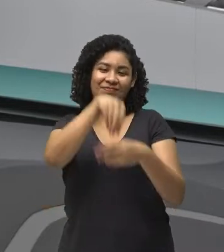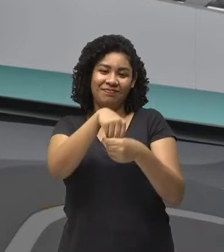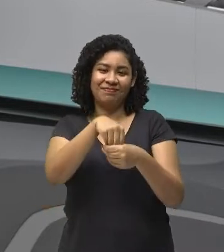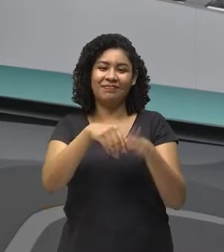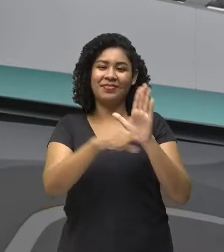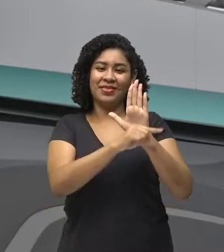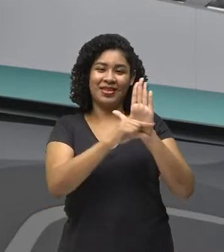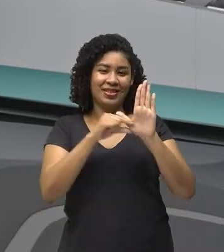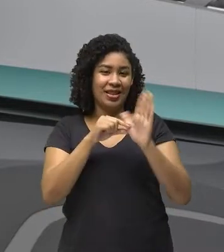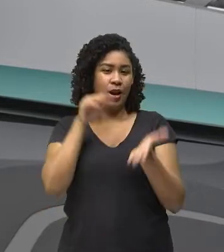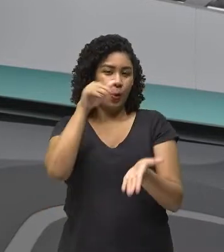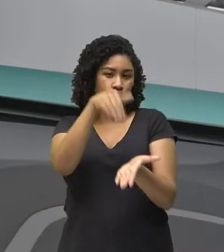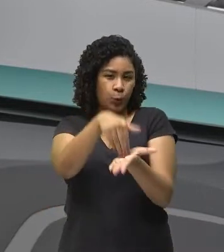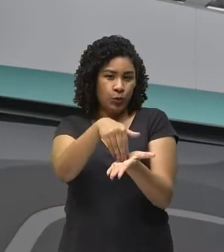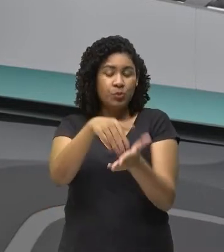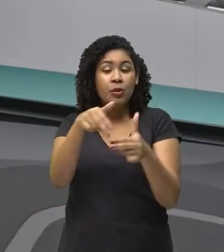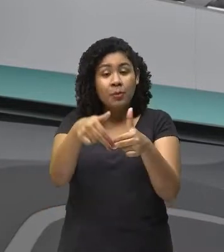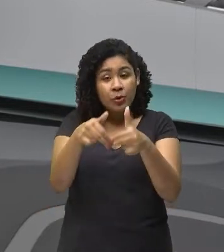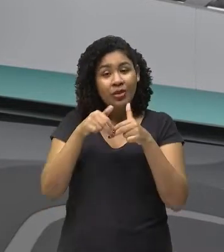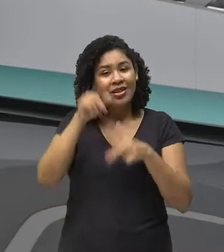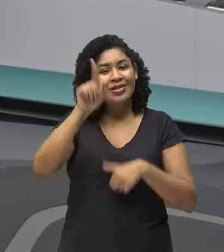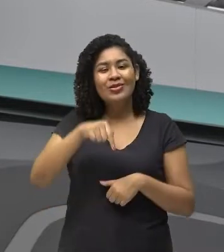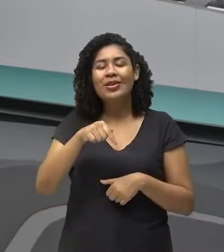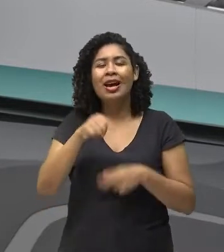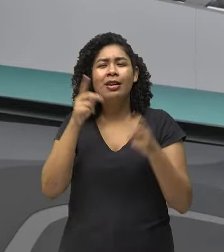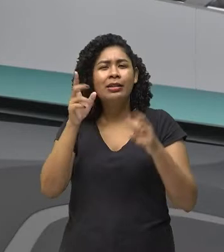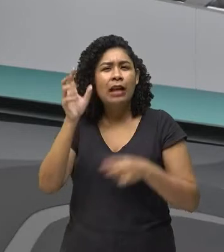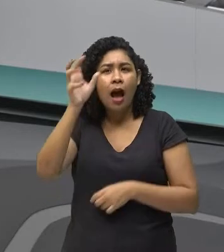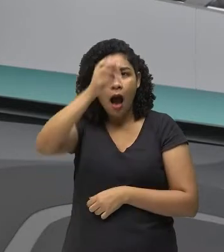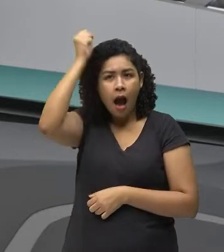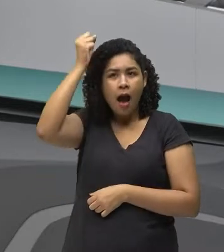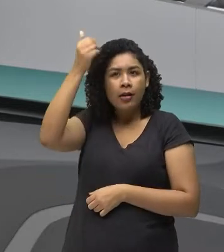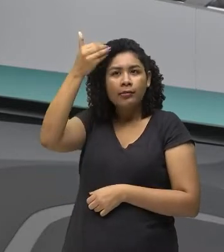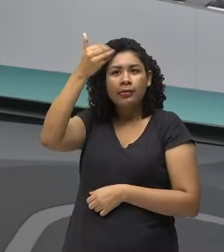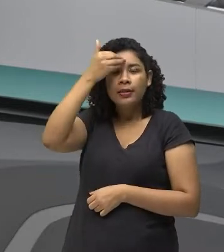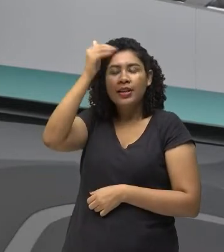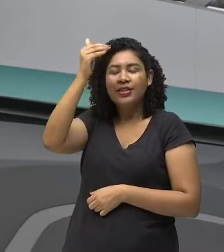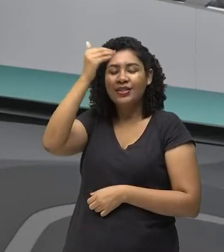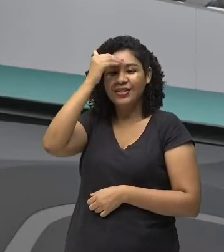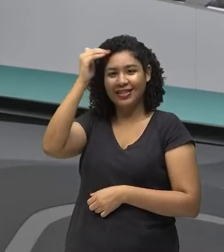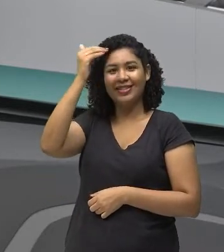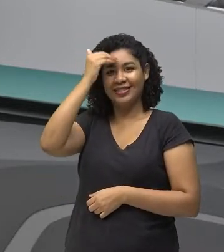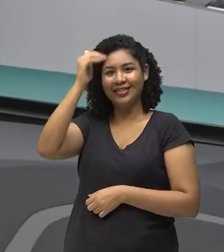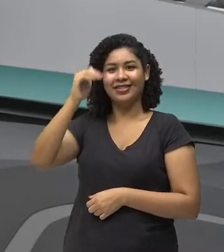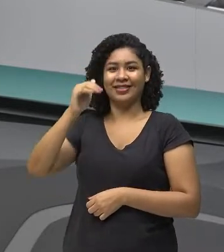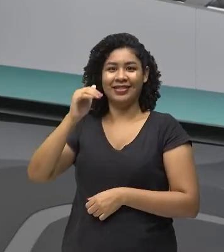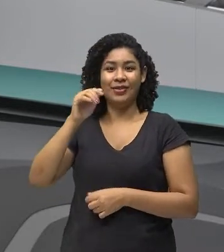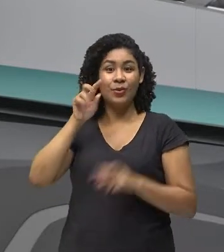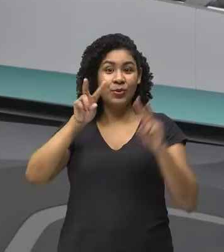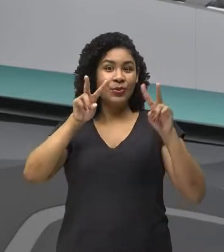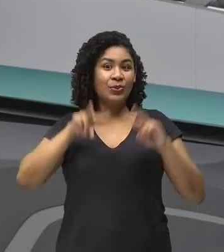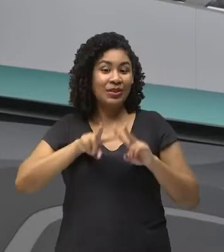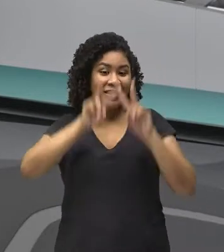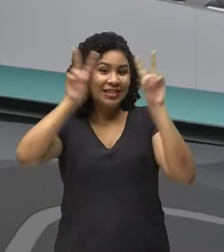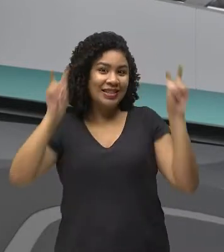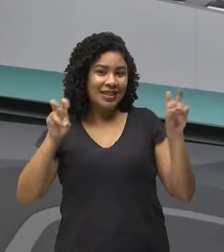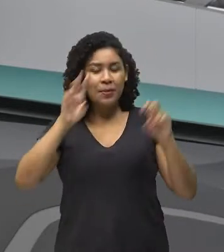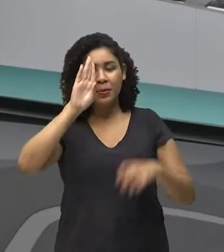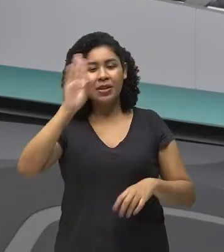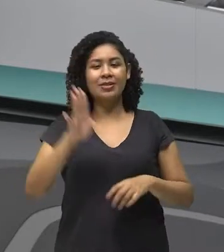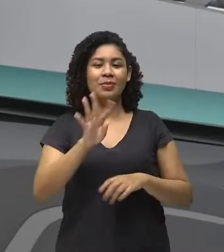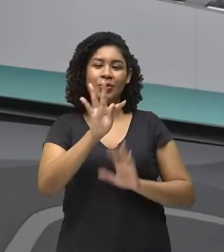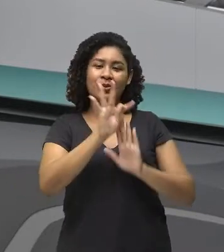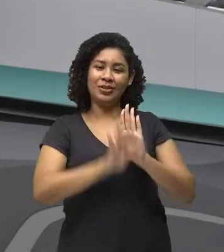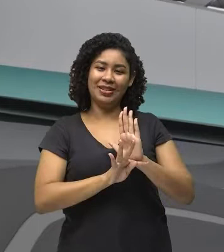Então, essa é a ideia, você pegar a ideia principal do que aquele texto está falando. Não é para perder tempo, gente. É para pegar a ideia